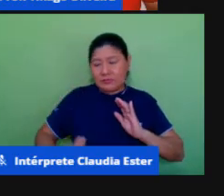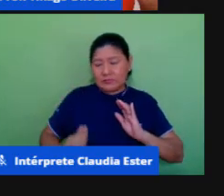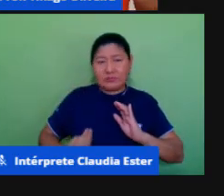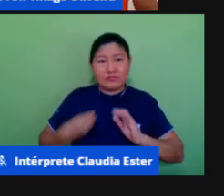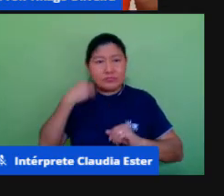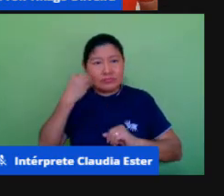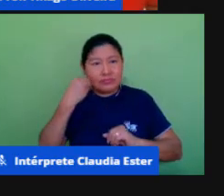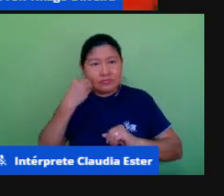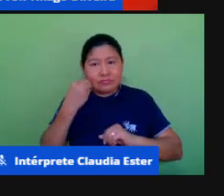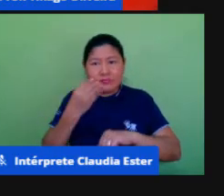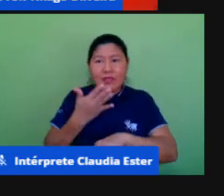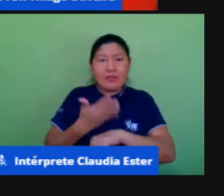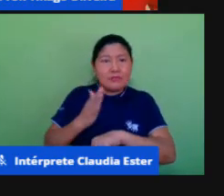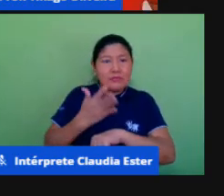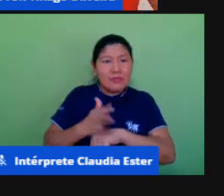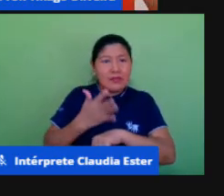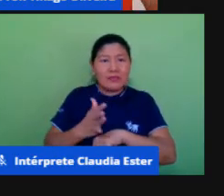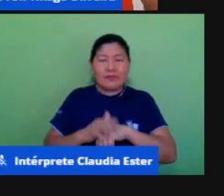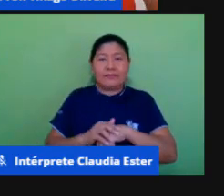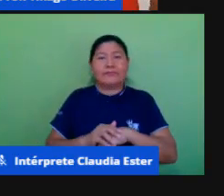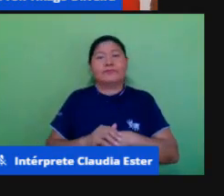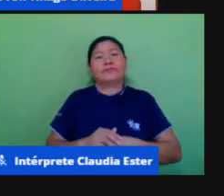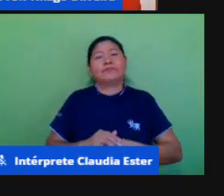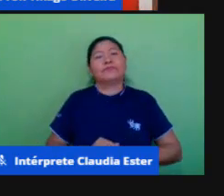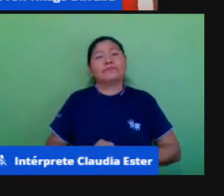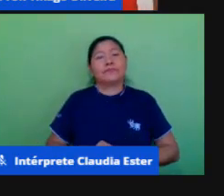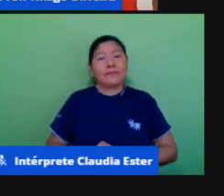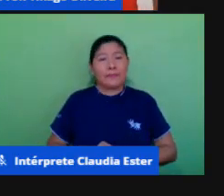muitos resultados. Tá? Próximo.